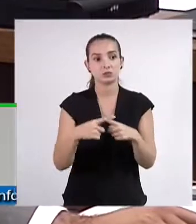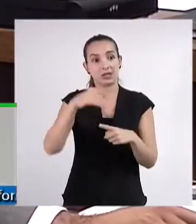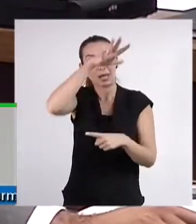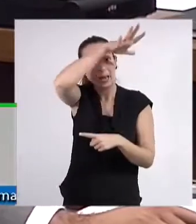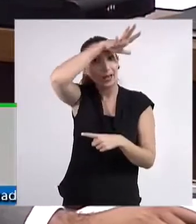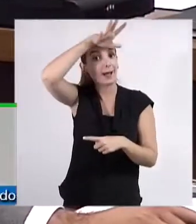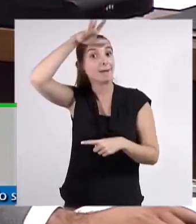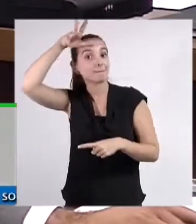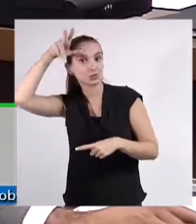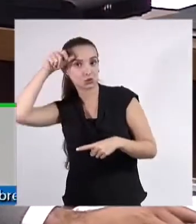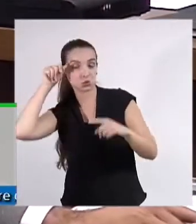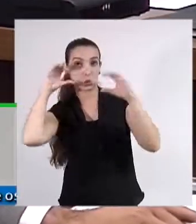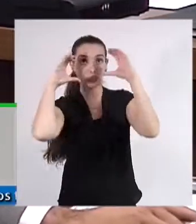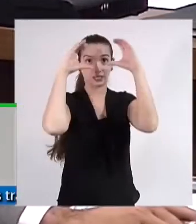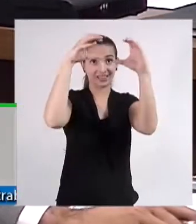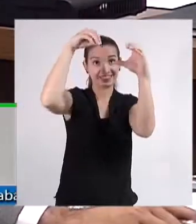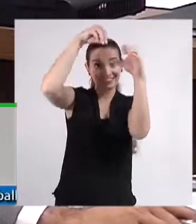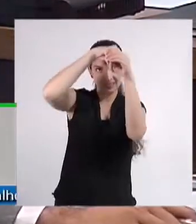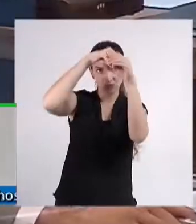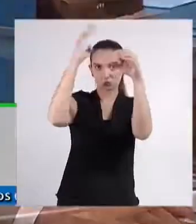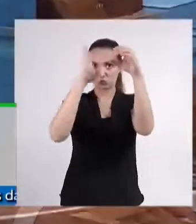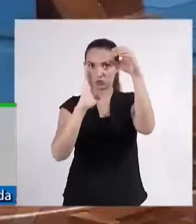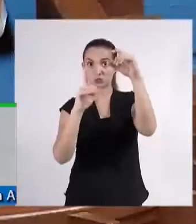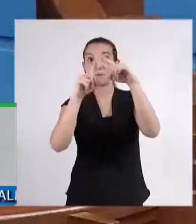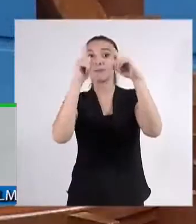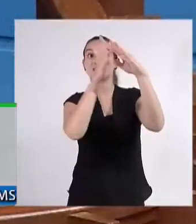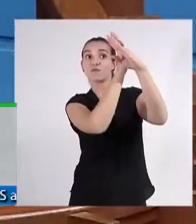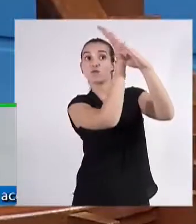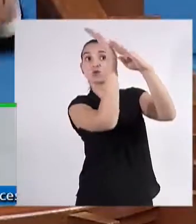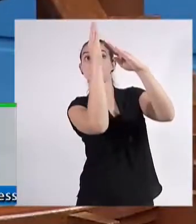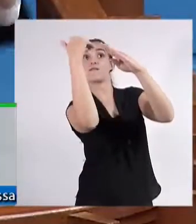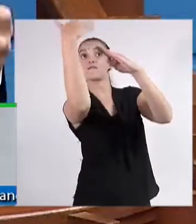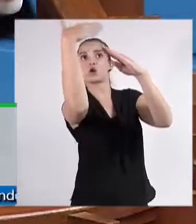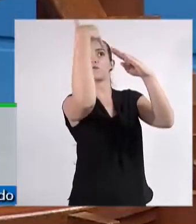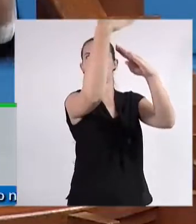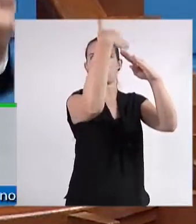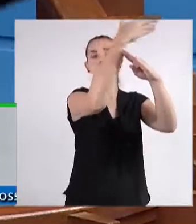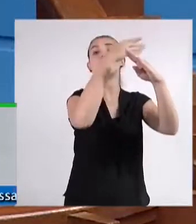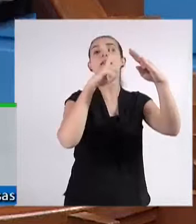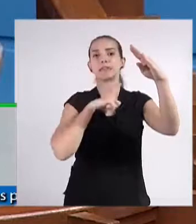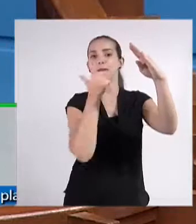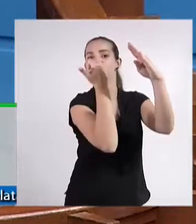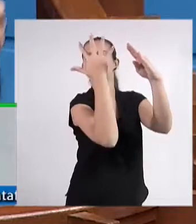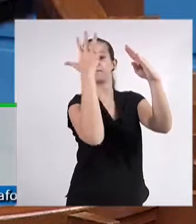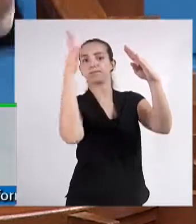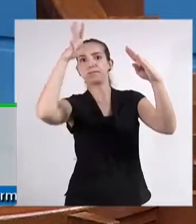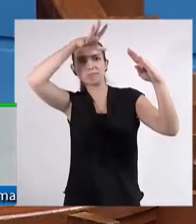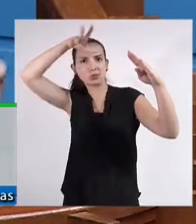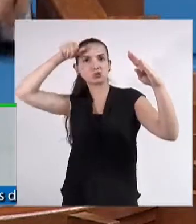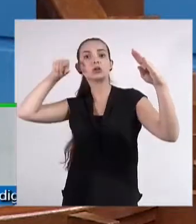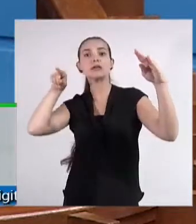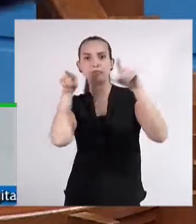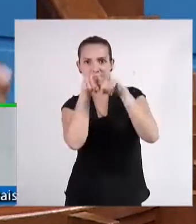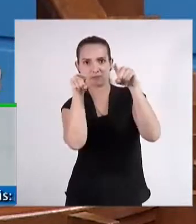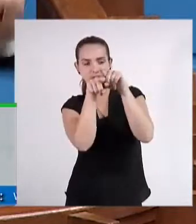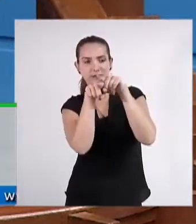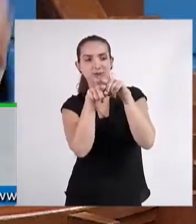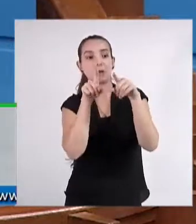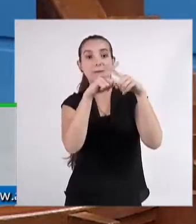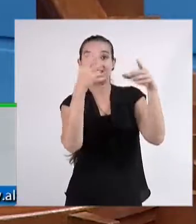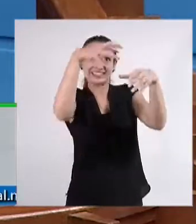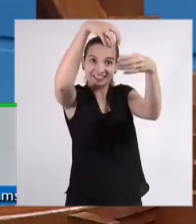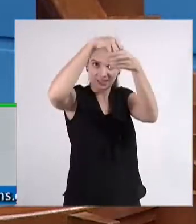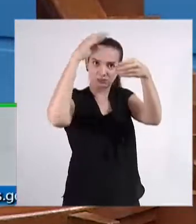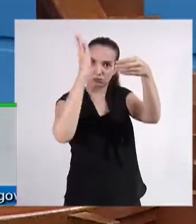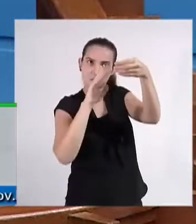nossas fronteiras, né? A Amazônia, a região amazônica que está dentro da nossa fronteira, Brasil, ela é